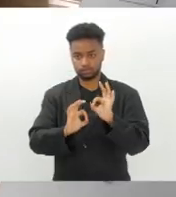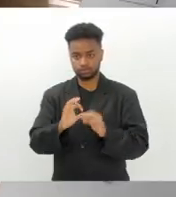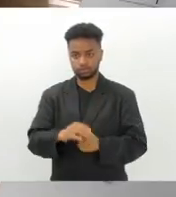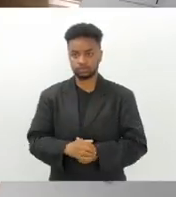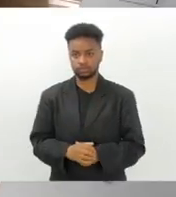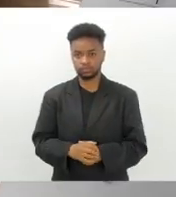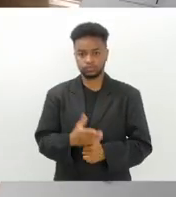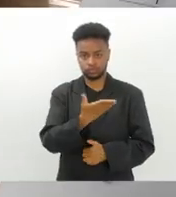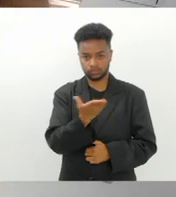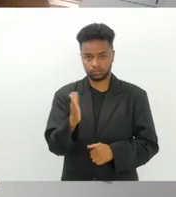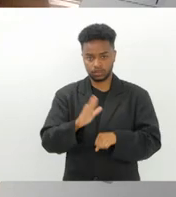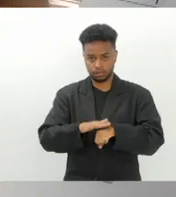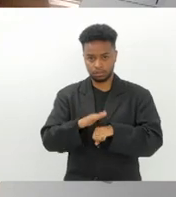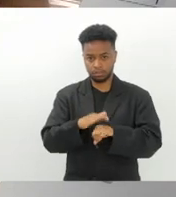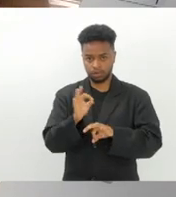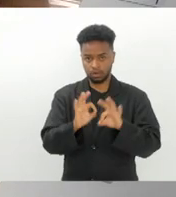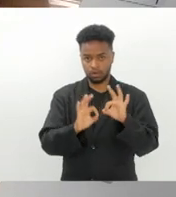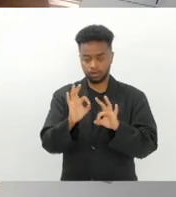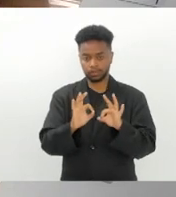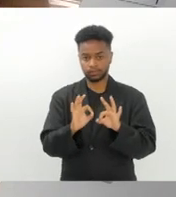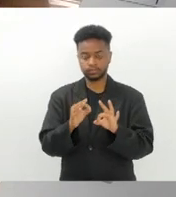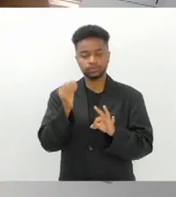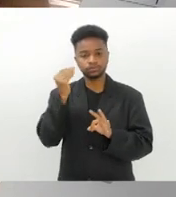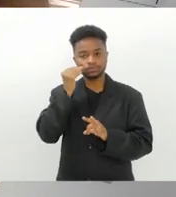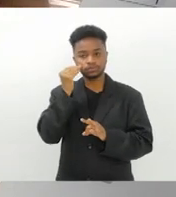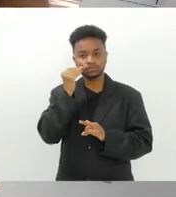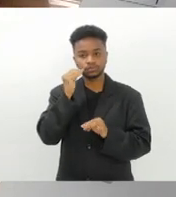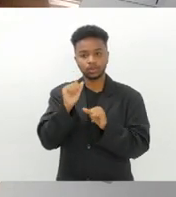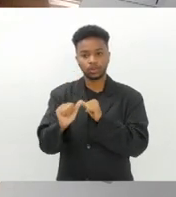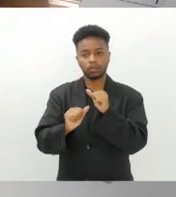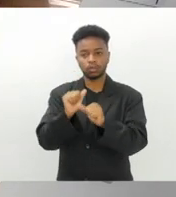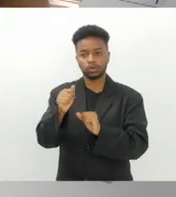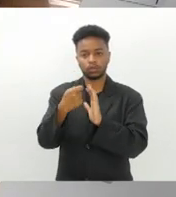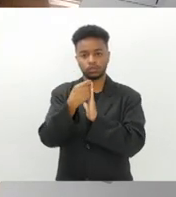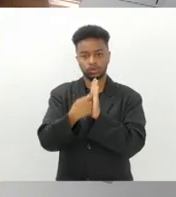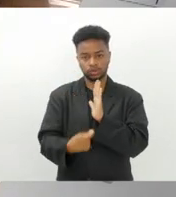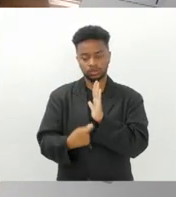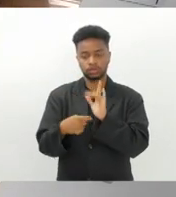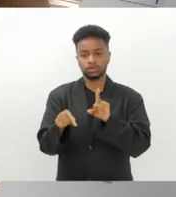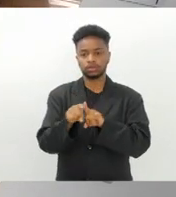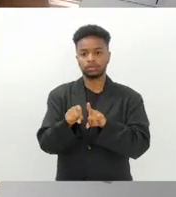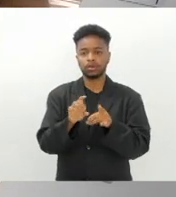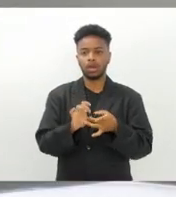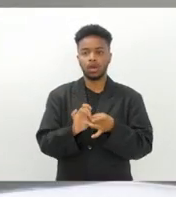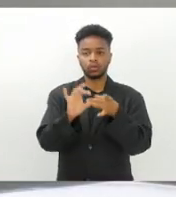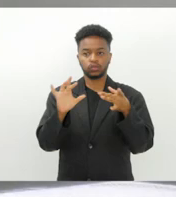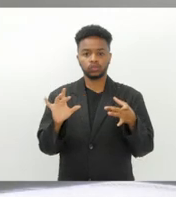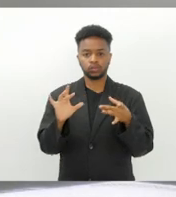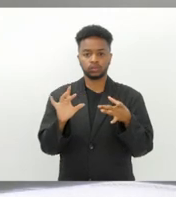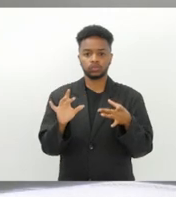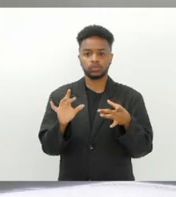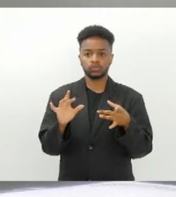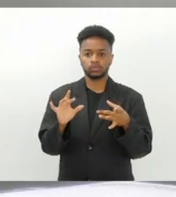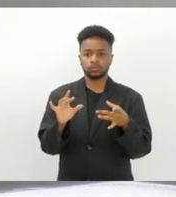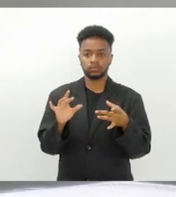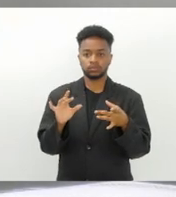por vocês mesmos, atualizando, sobretudo, pela doutora